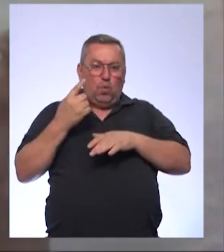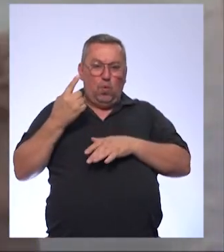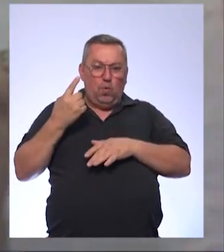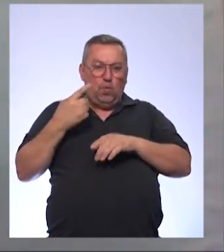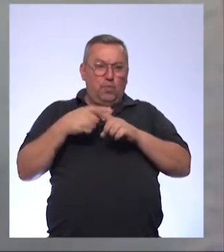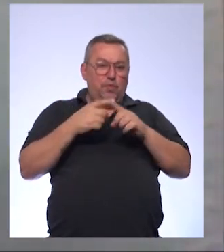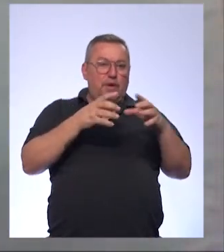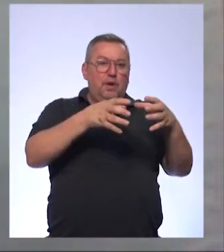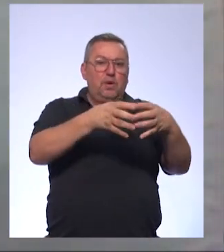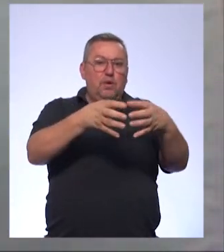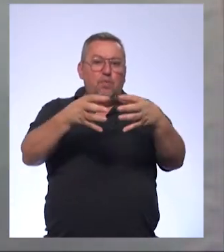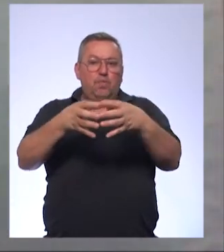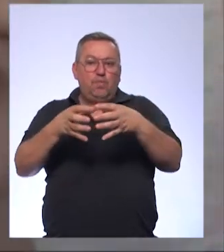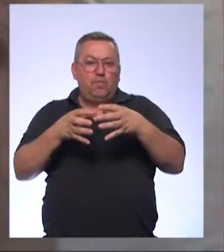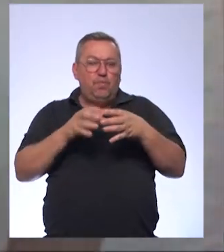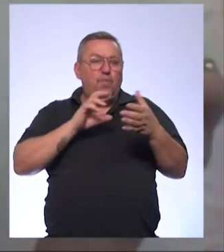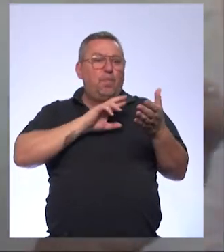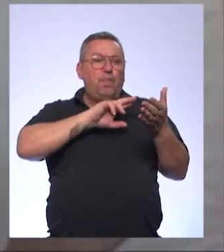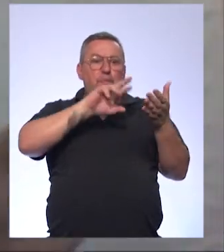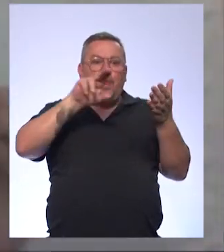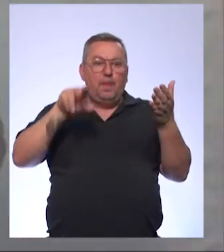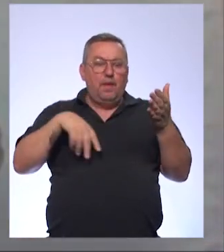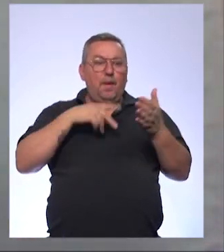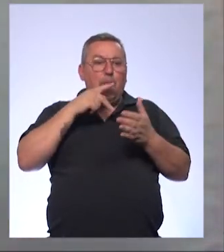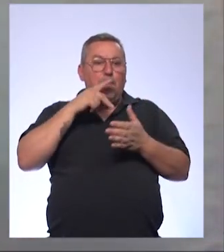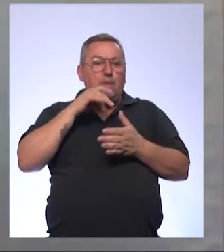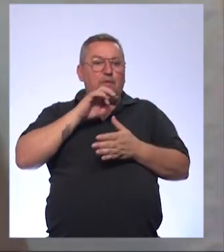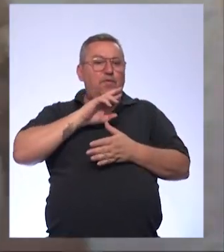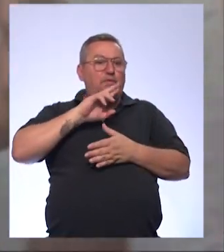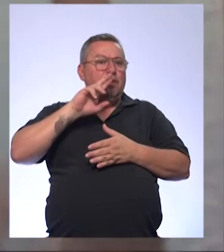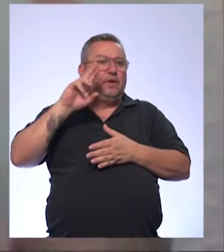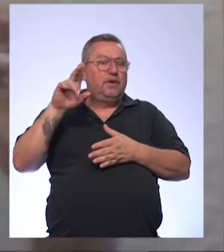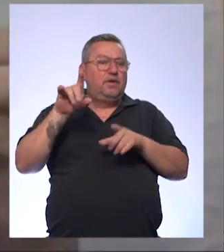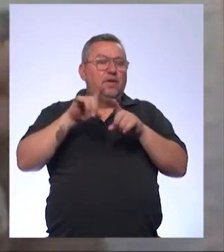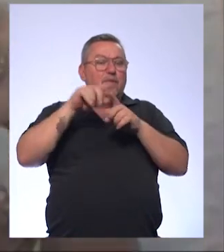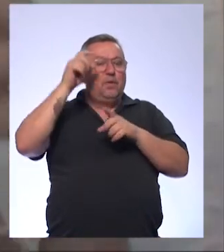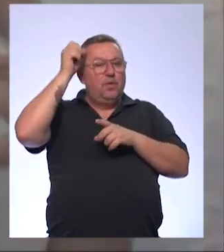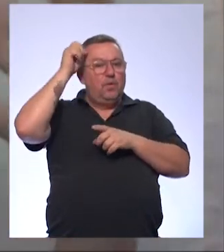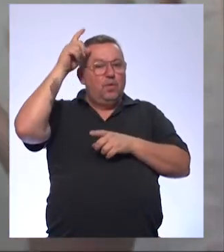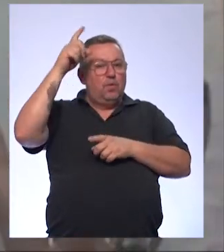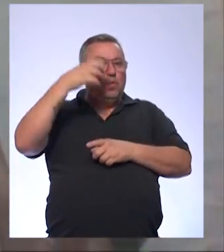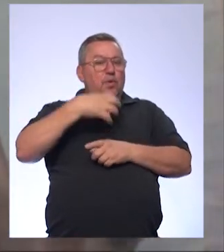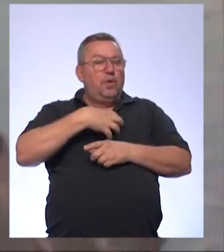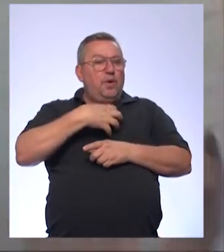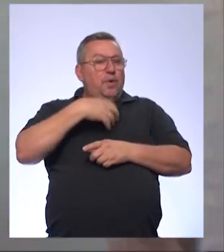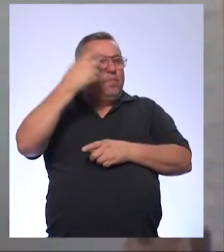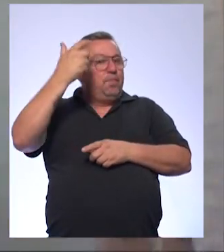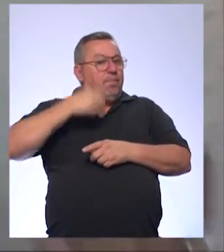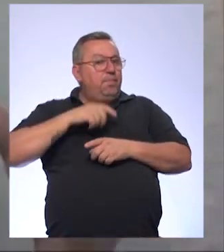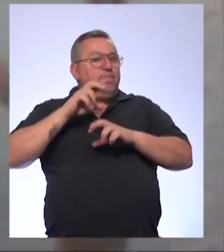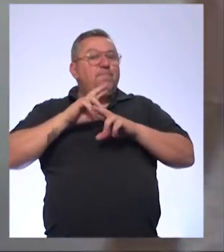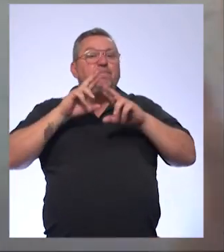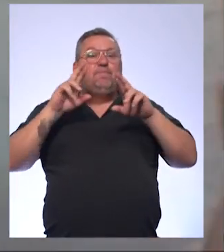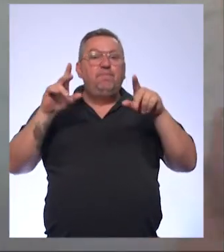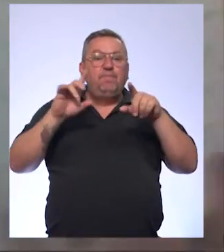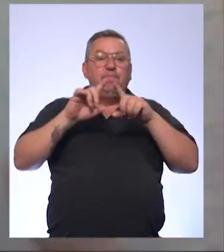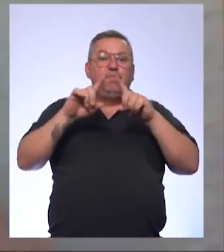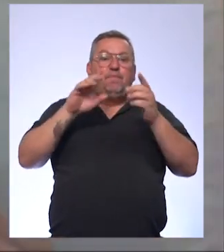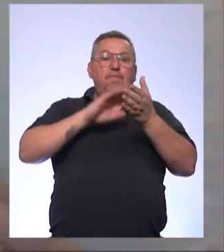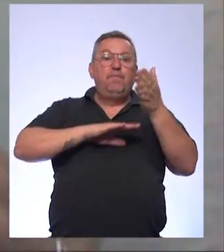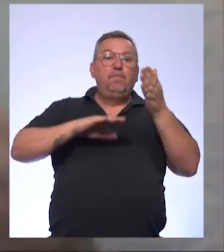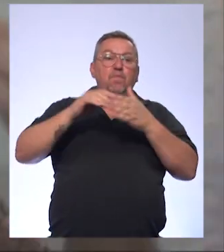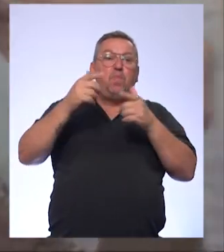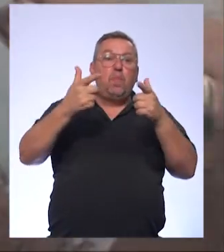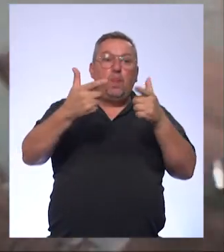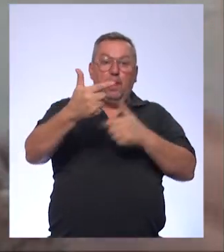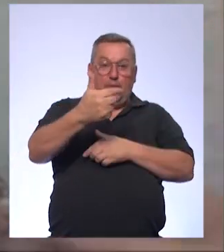tribos diferentes, que tinham seus patriarcas diferentes, suas culturas, sua forma de ser diferente, embora todas as 12